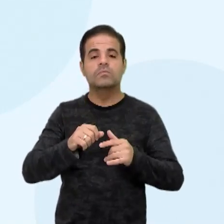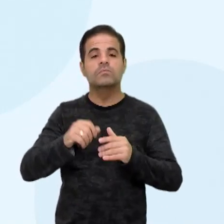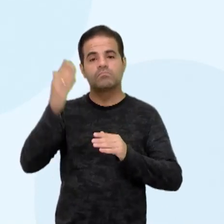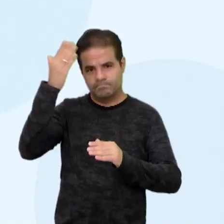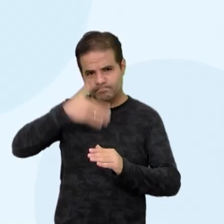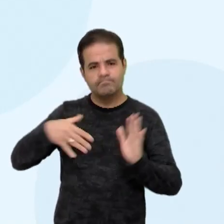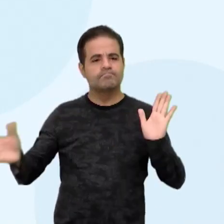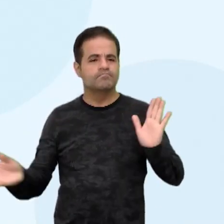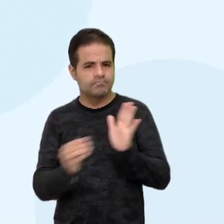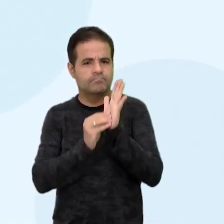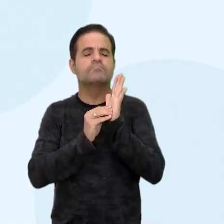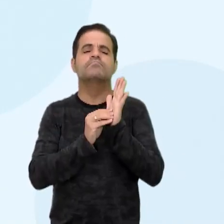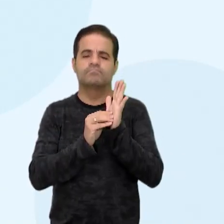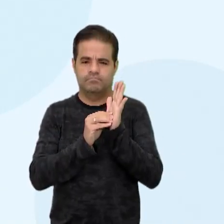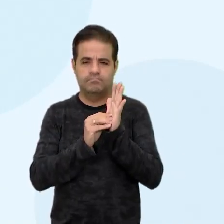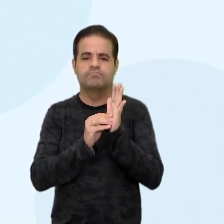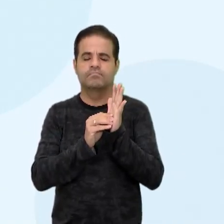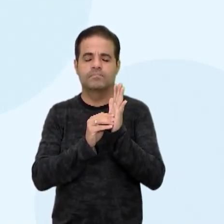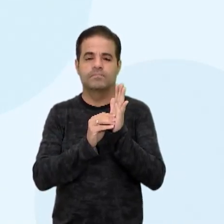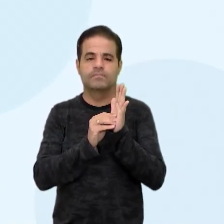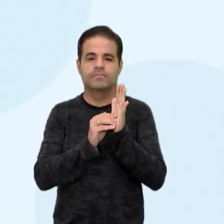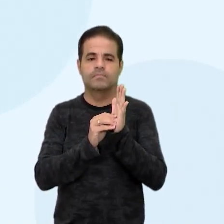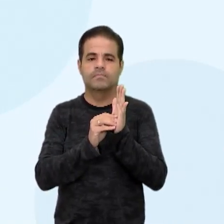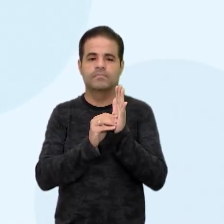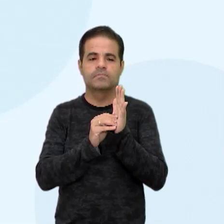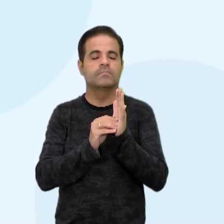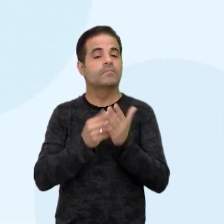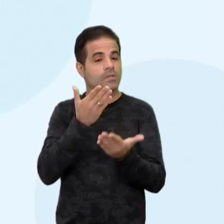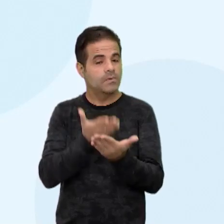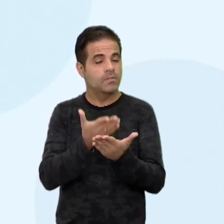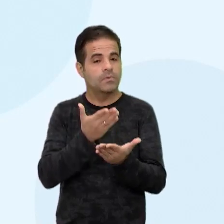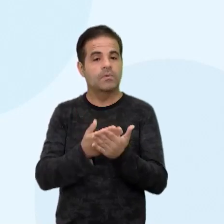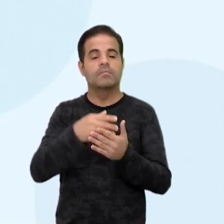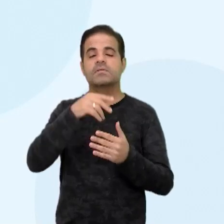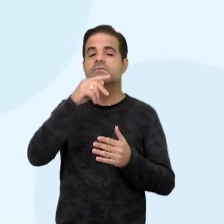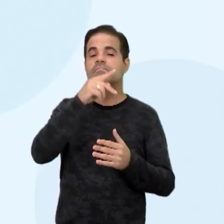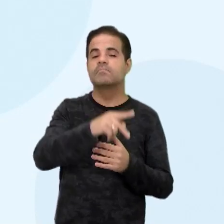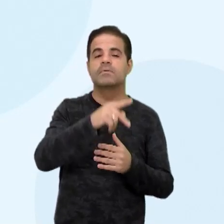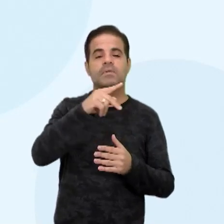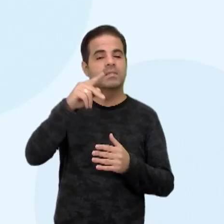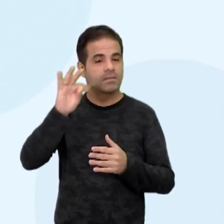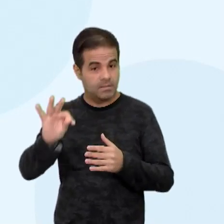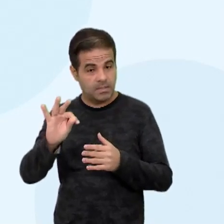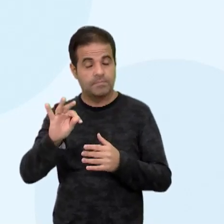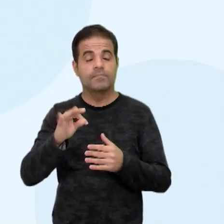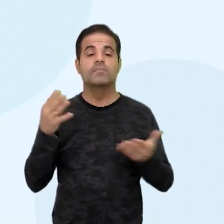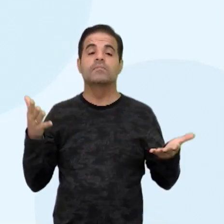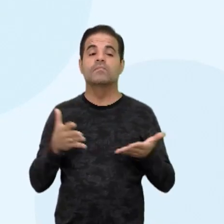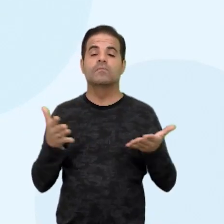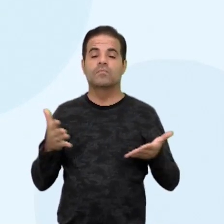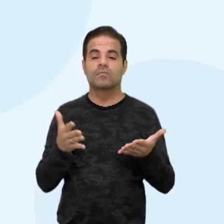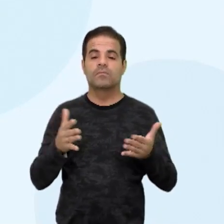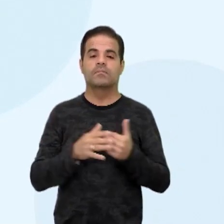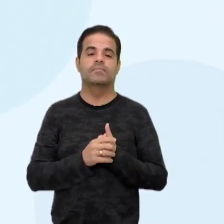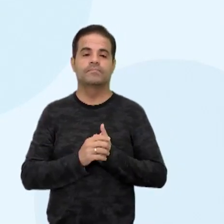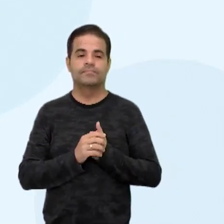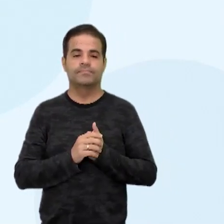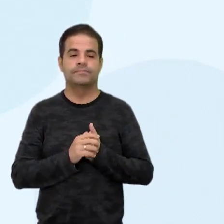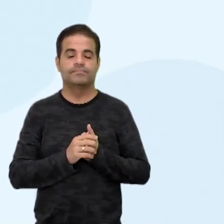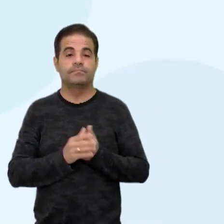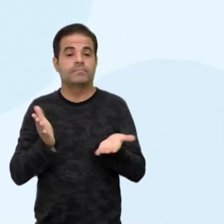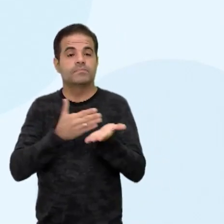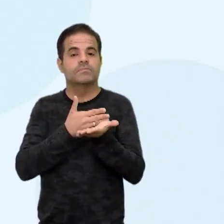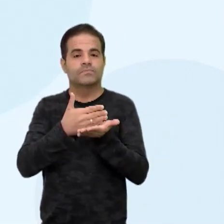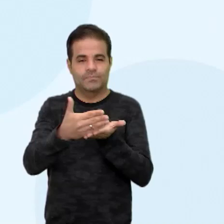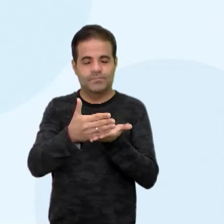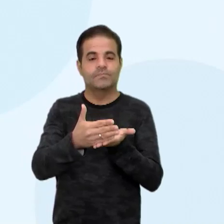constar que elas estão aqui nessa aula, nesse PPT. E agora vamos